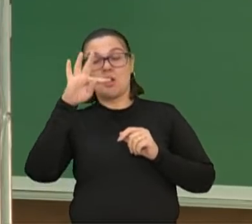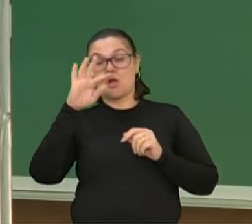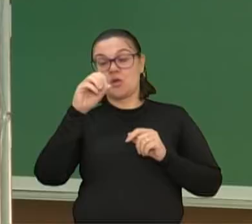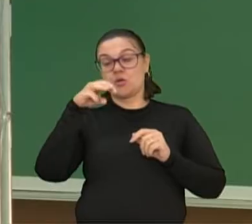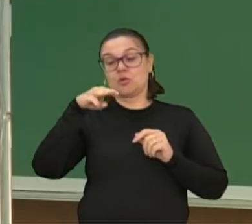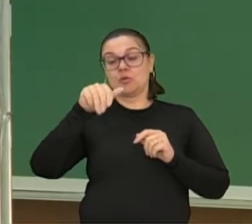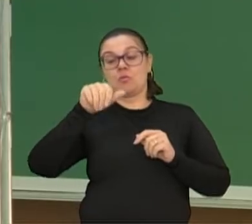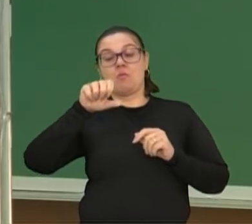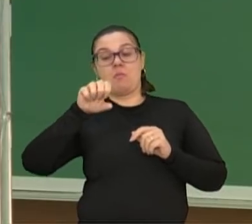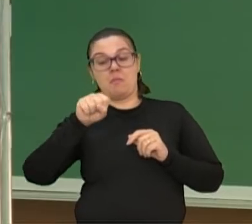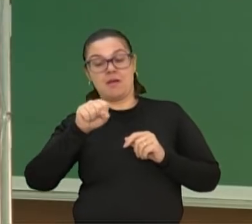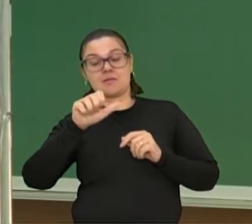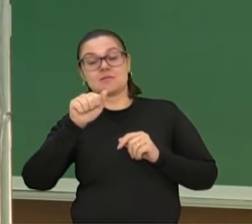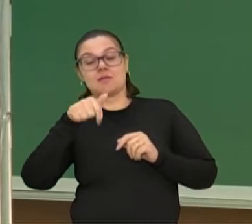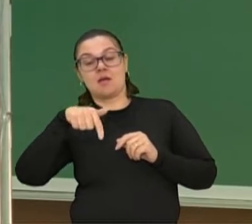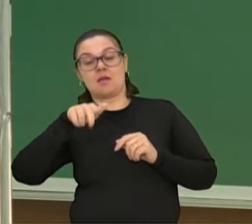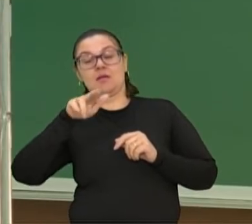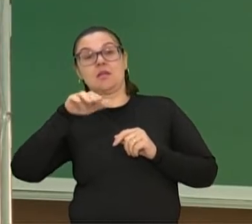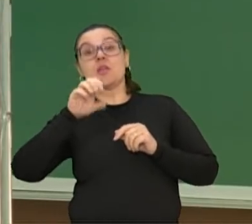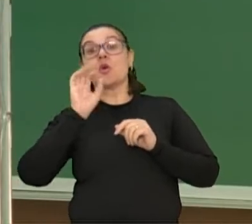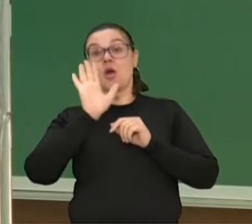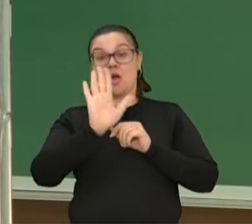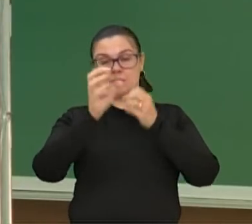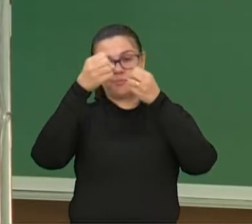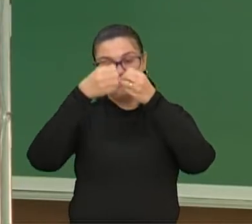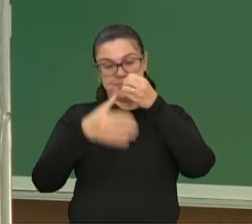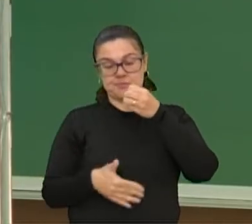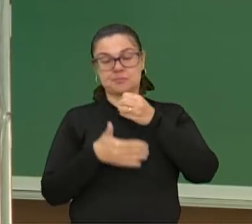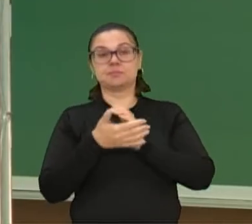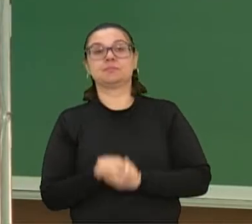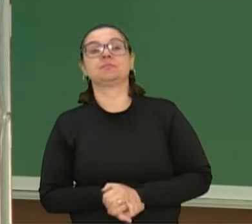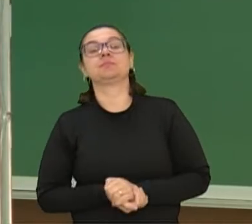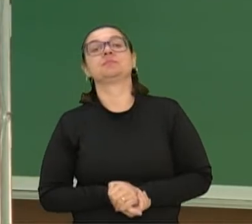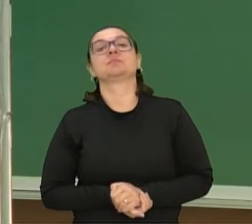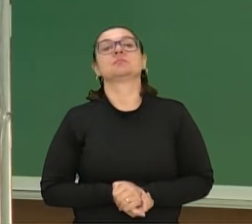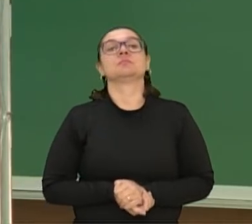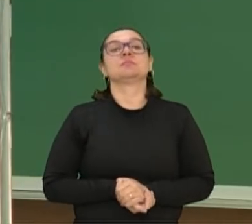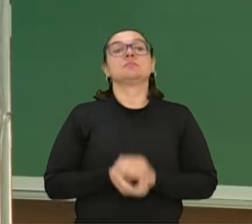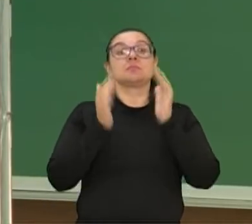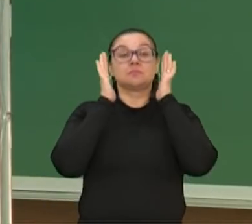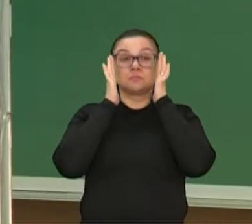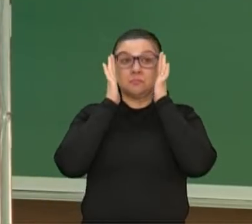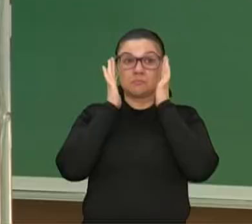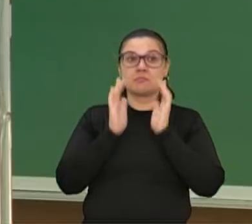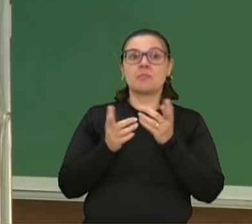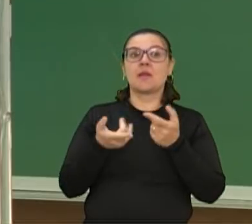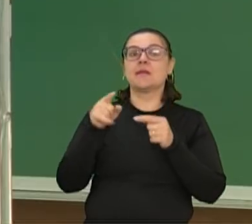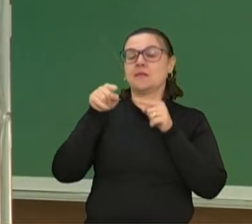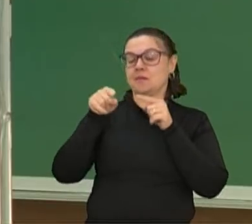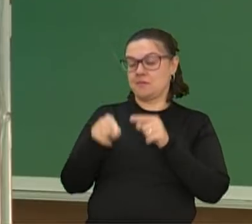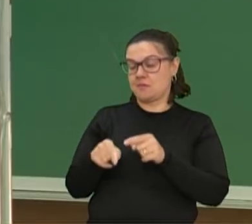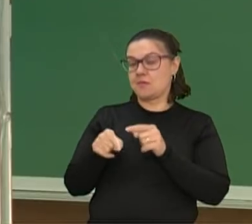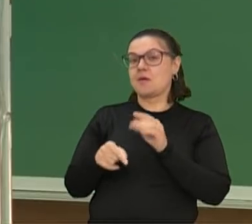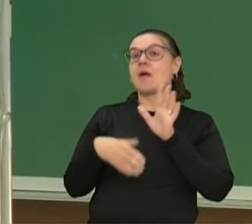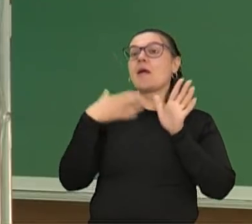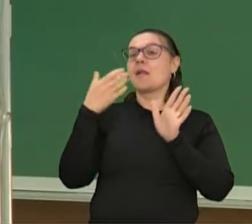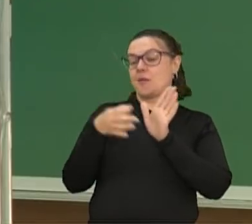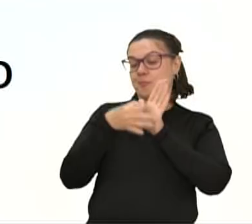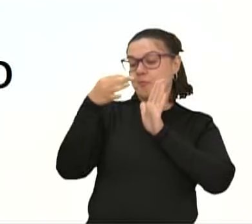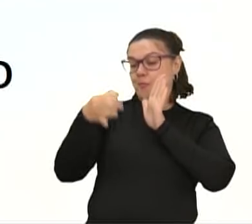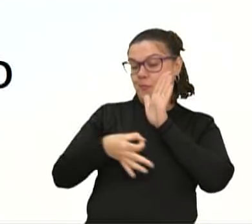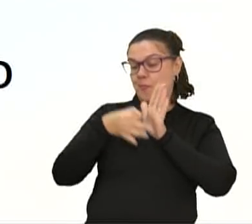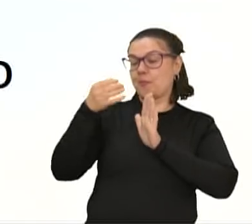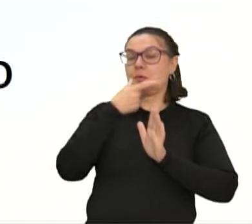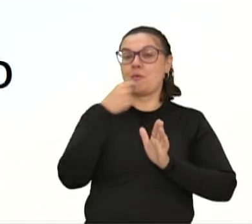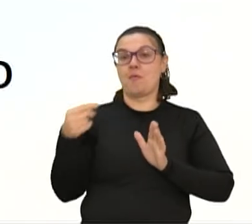de Aquino. Já falaremos com detalhes sobre Tomás de Aquino. O Averroes é um comentador